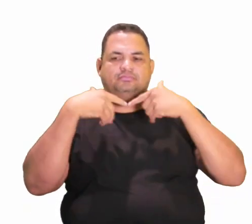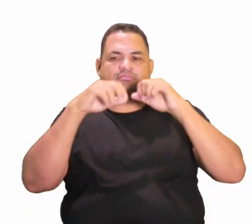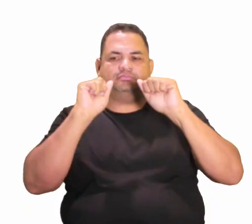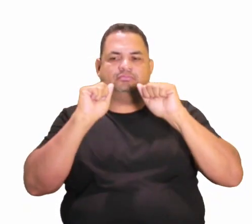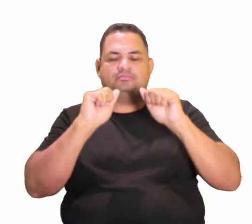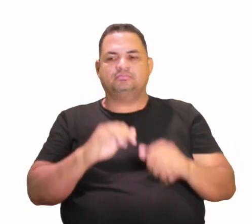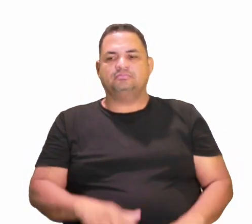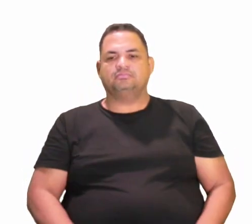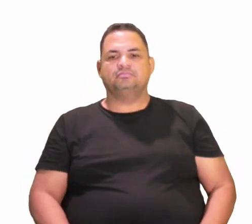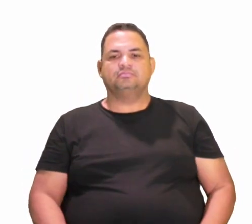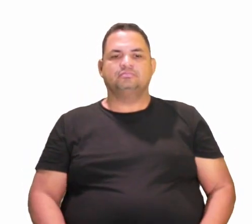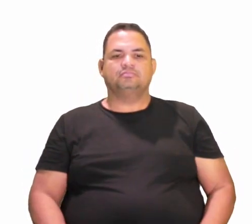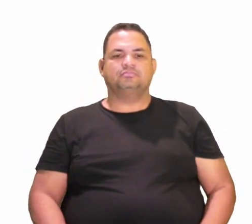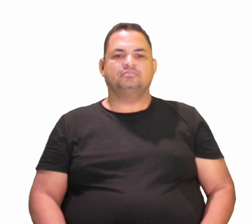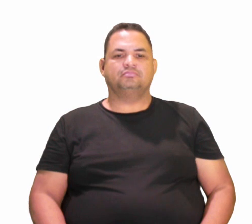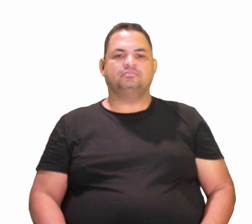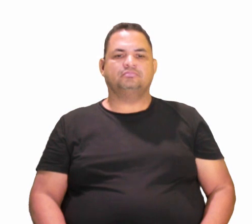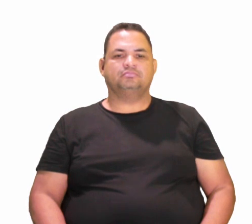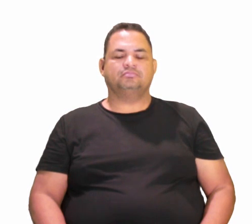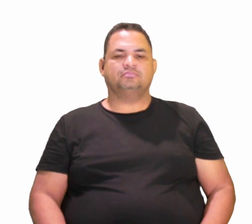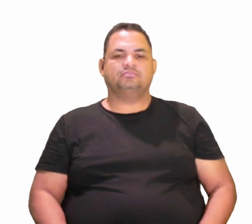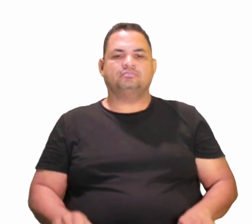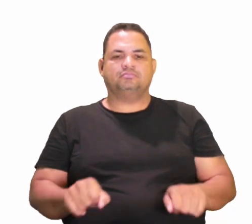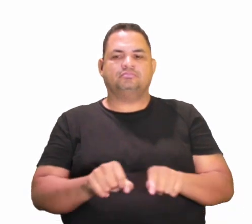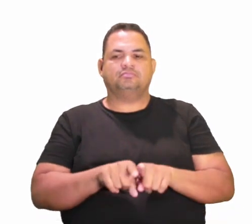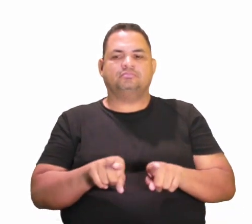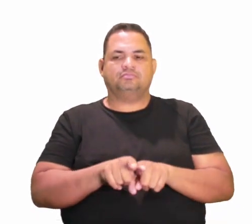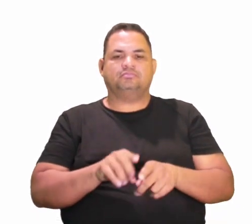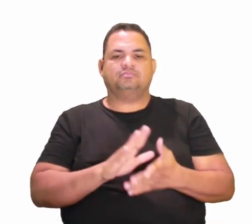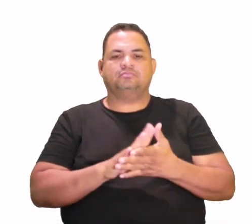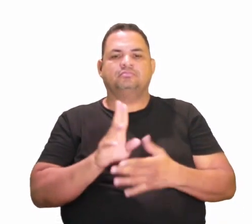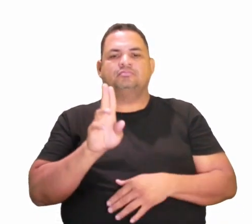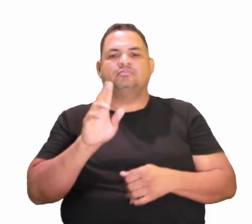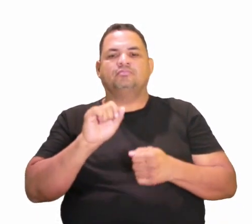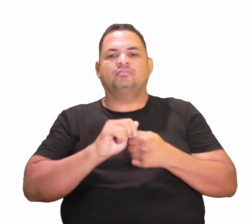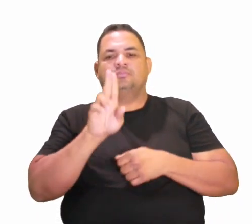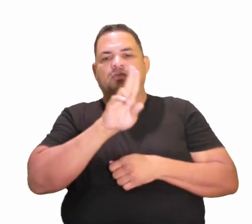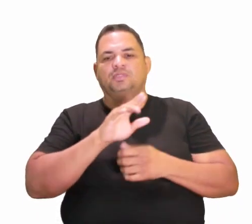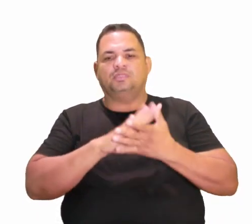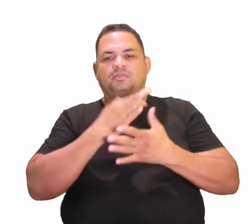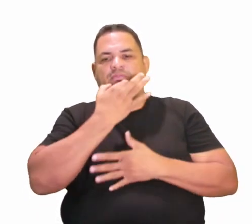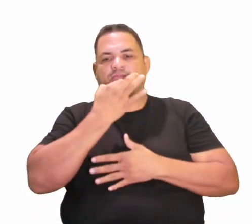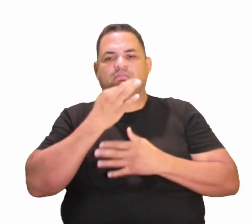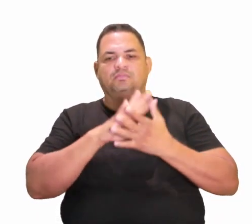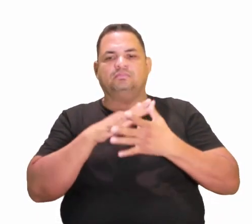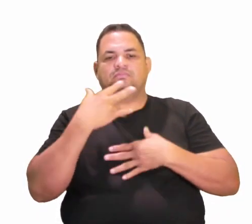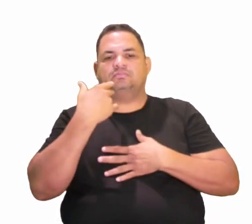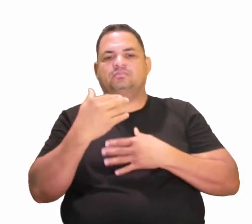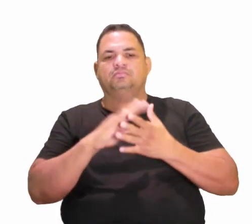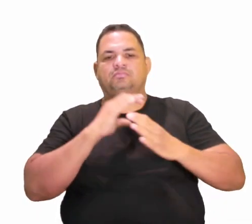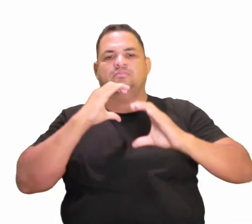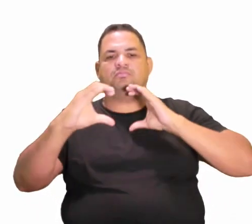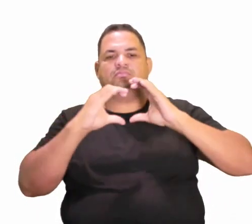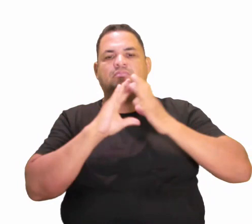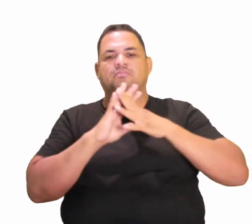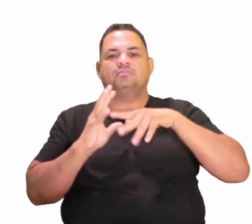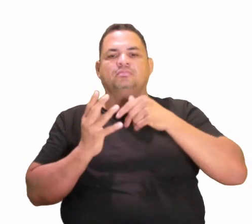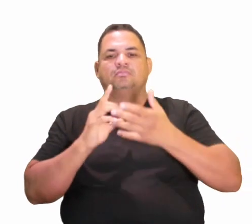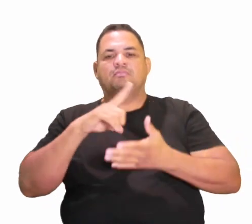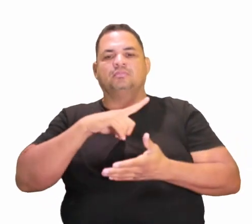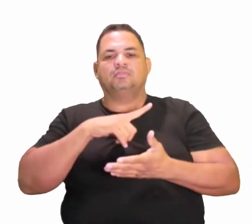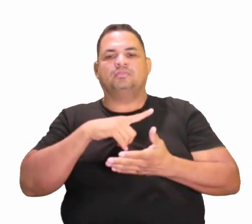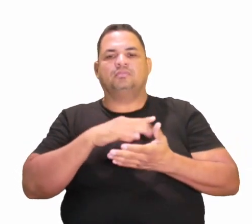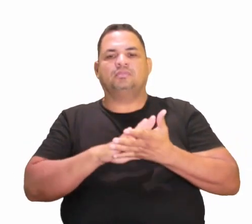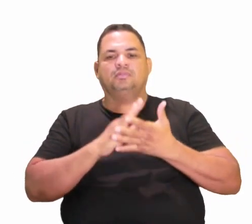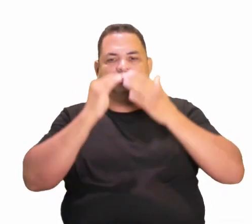preconceito linguístico. Também vai fazer uso do inglês como língua de comunicação global, levando em conta a